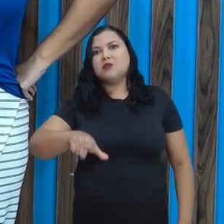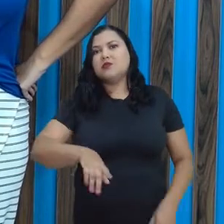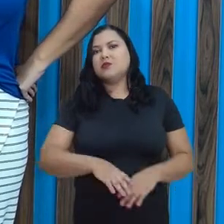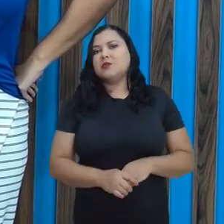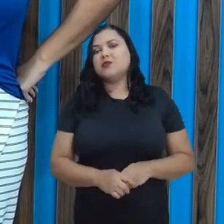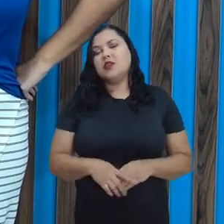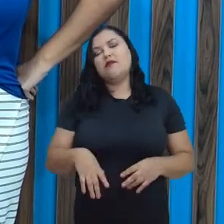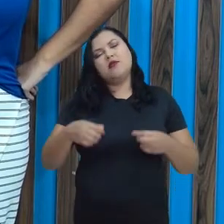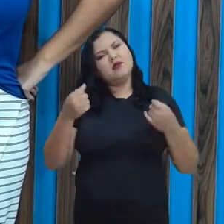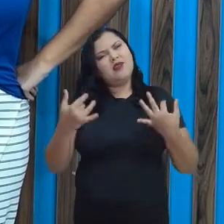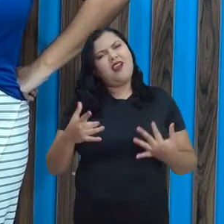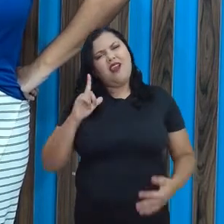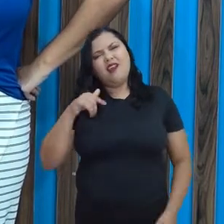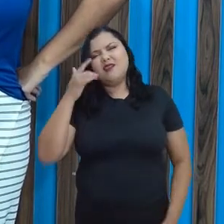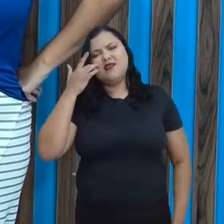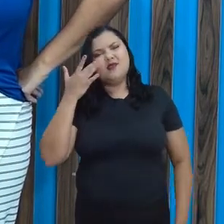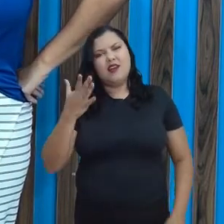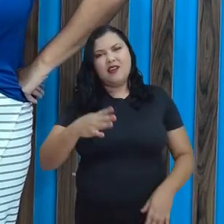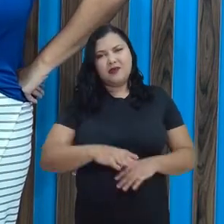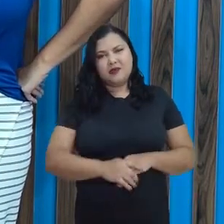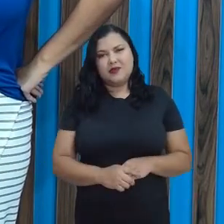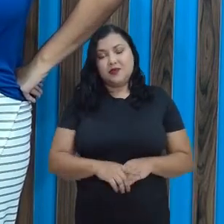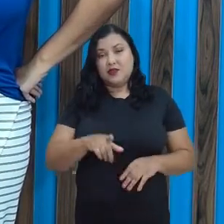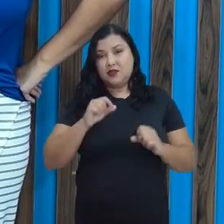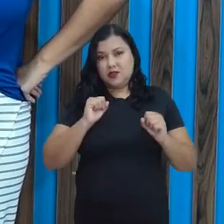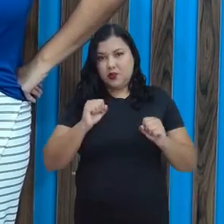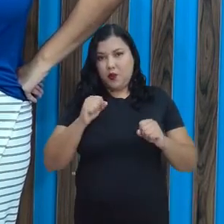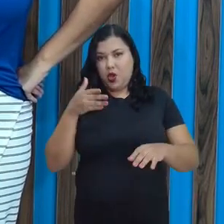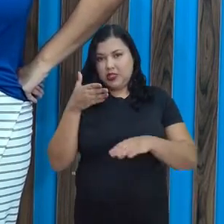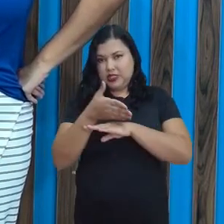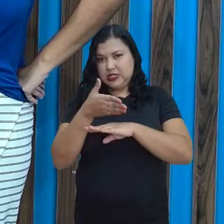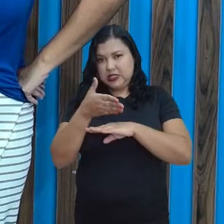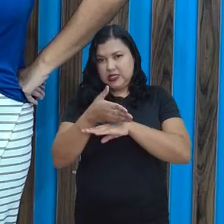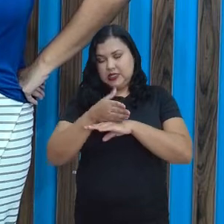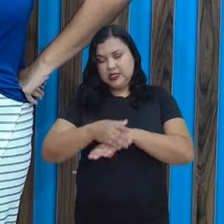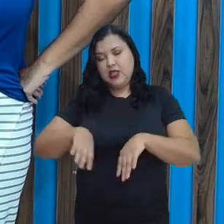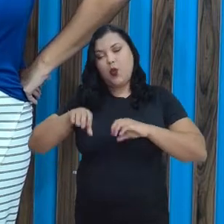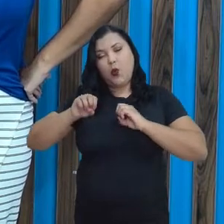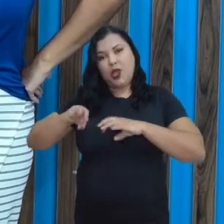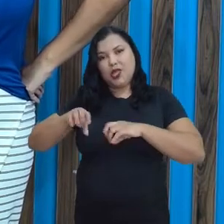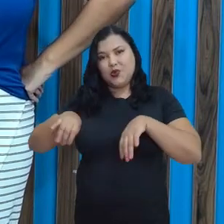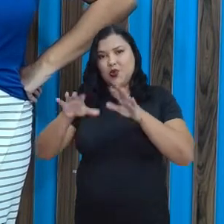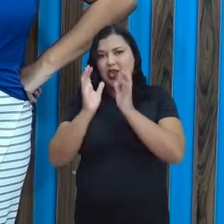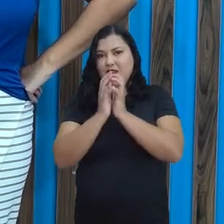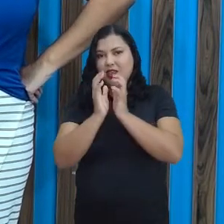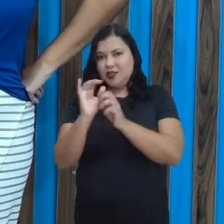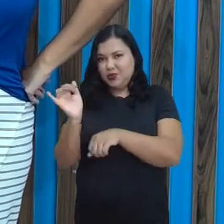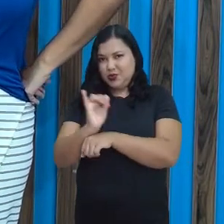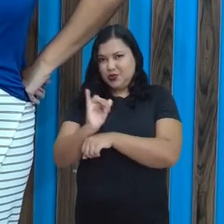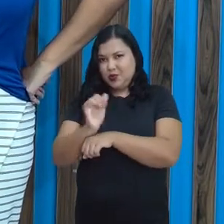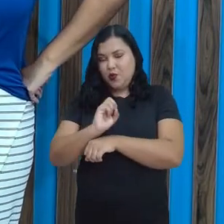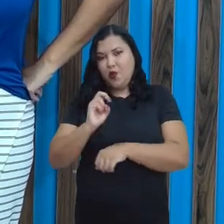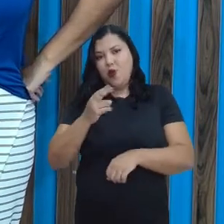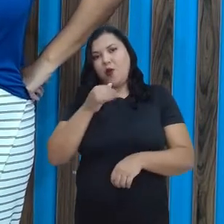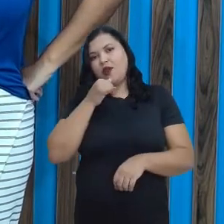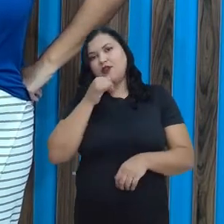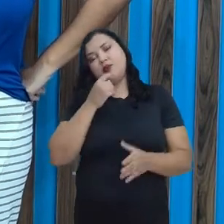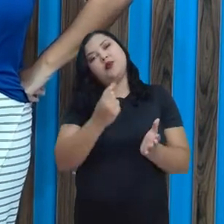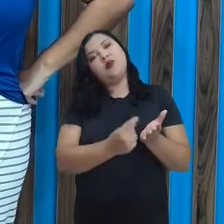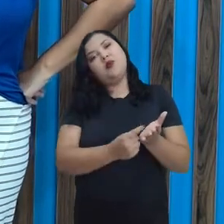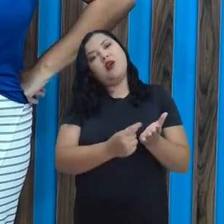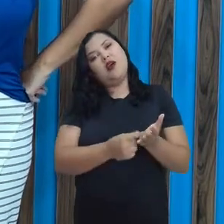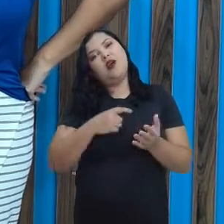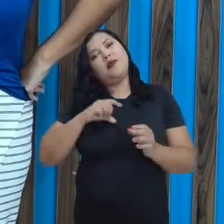vou dizer, é simples. Vocês podem ir no nosso canal do YouTube Educa Recife ou no nosso